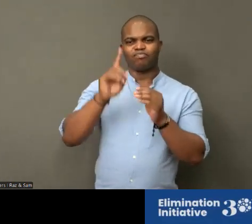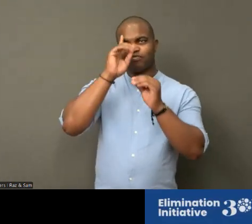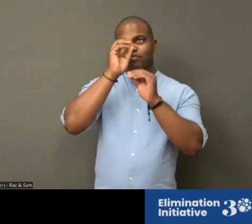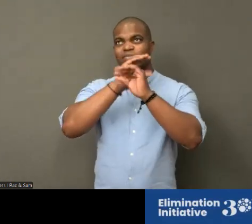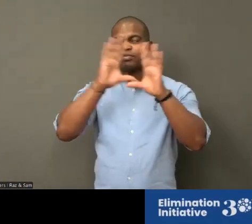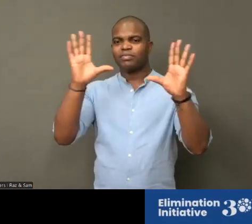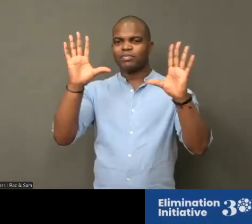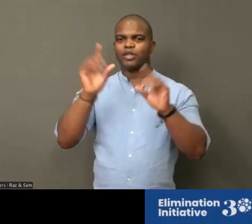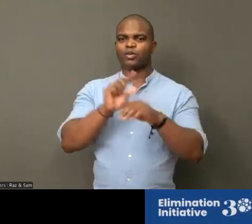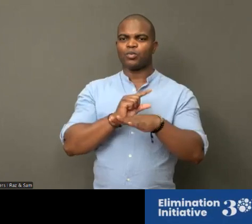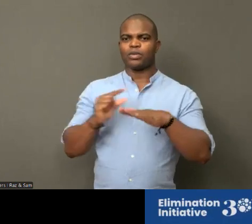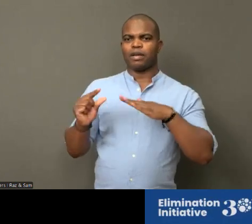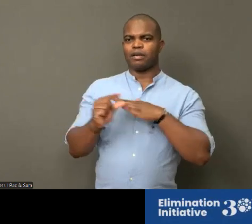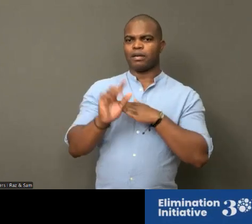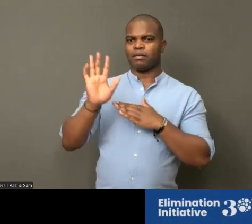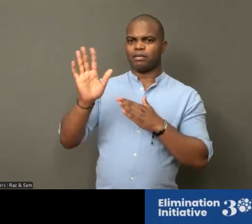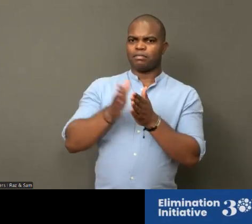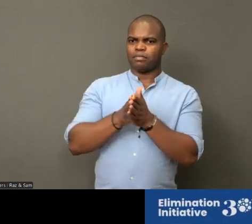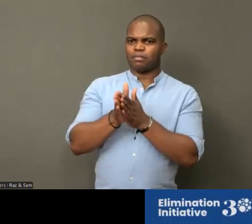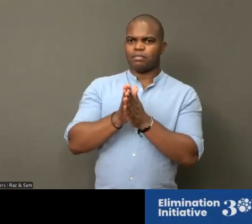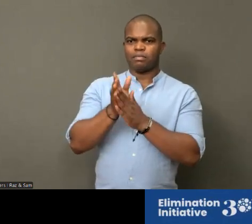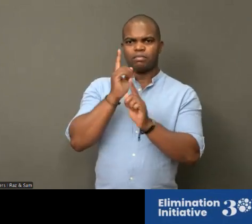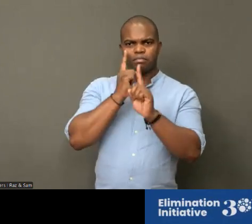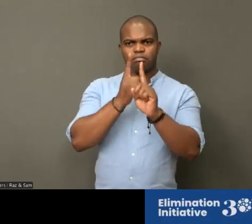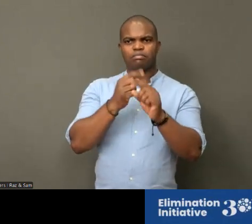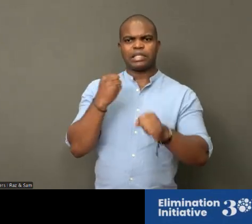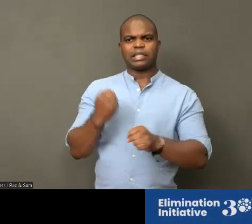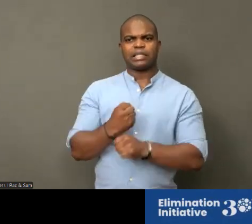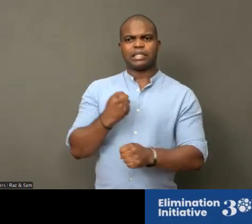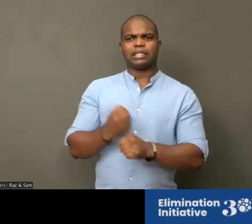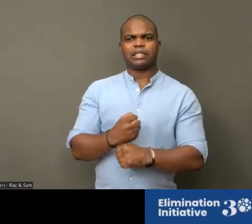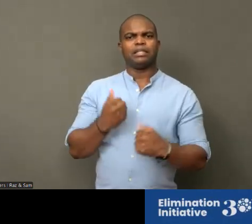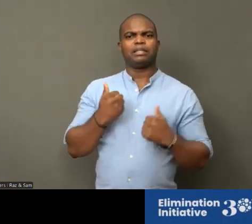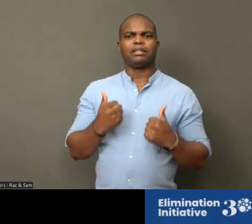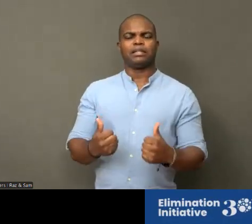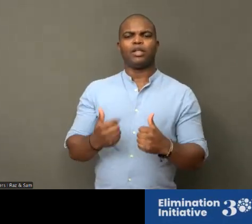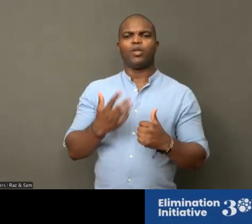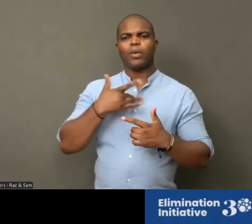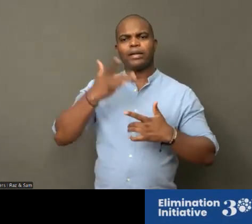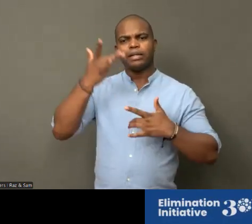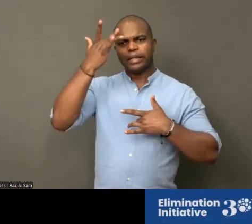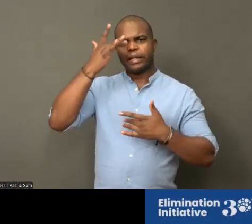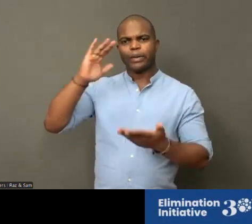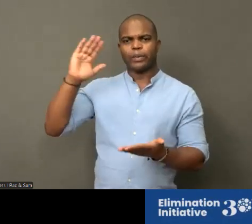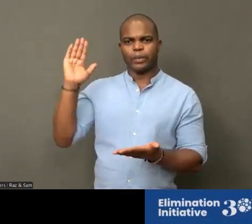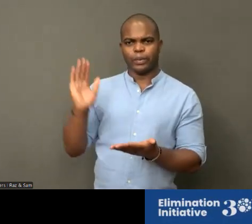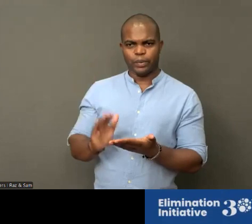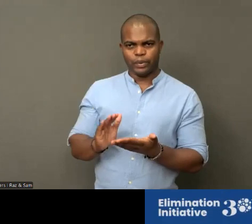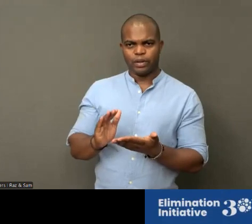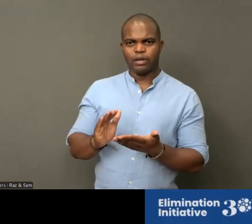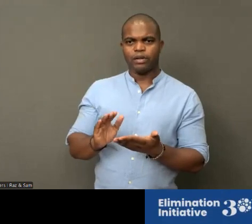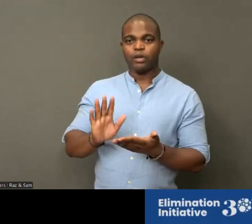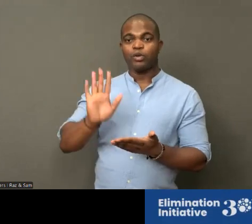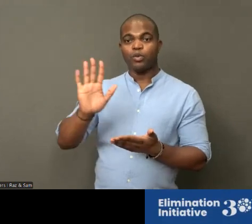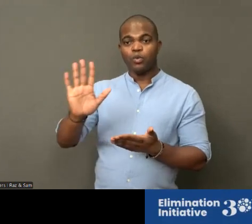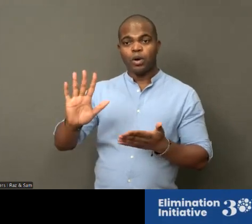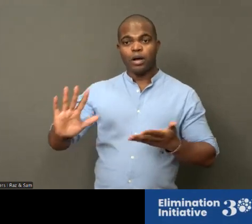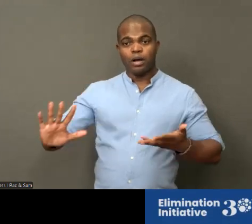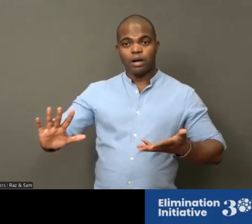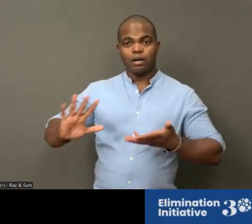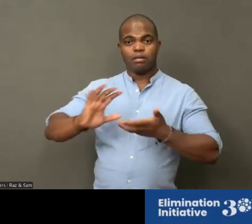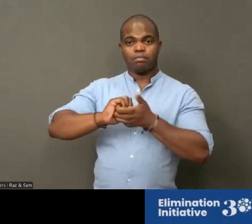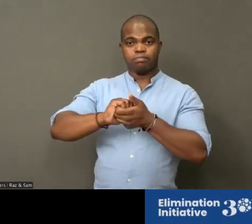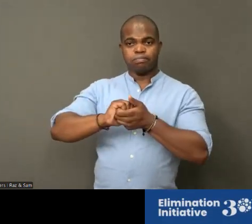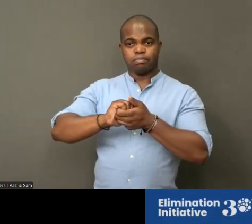eliminar várias doenças transmissíveis. Sua abordagem colaborativa e integrada serve como um modelo que esperamos vai inspirar outros